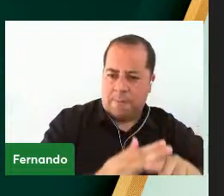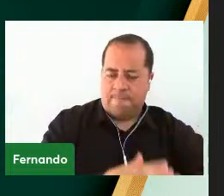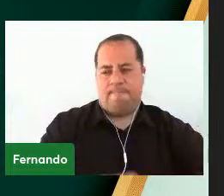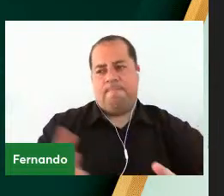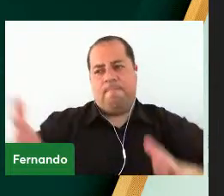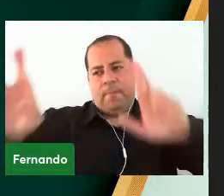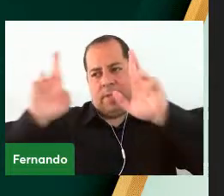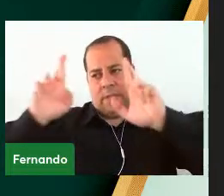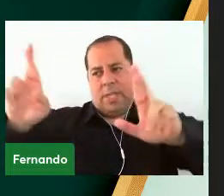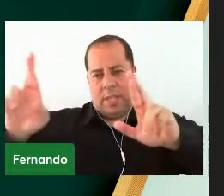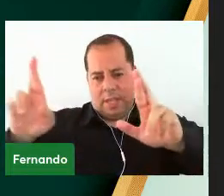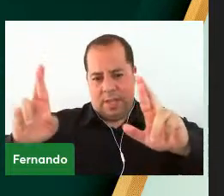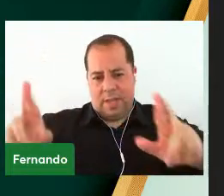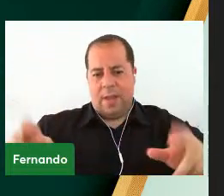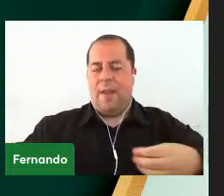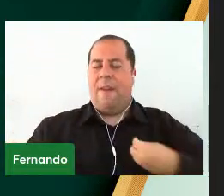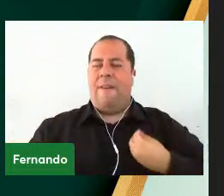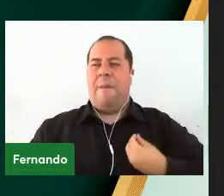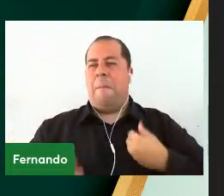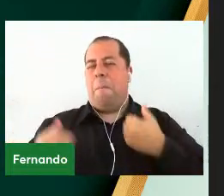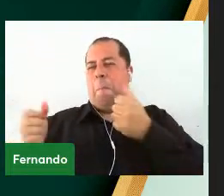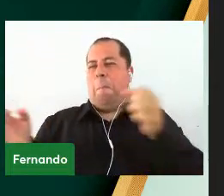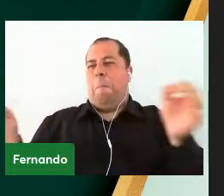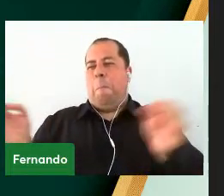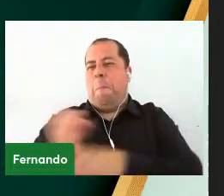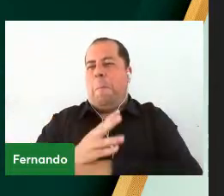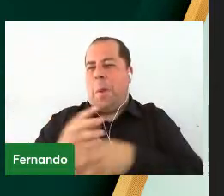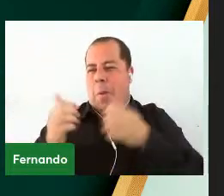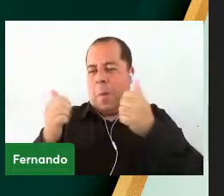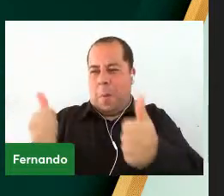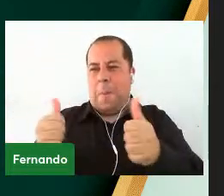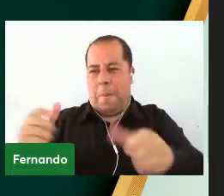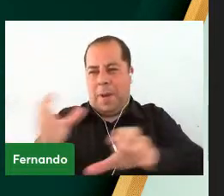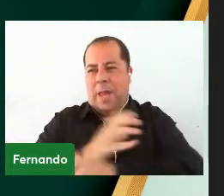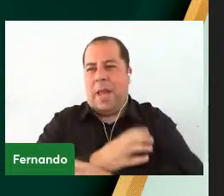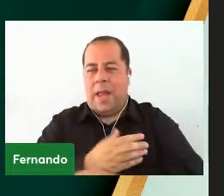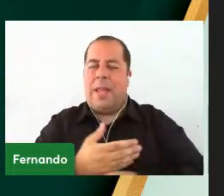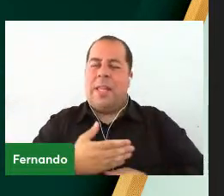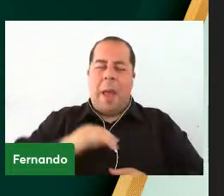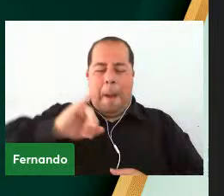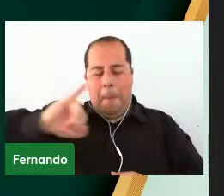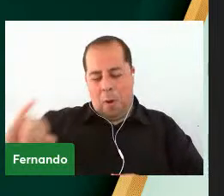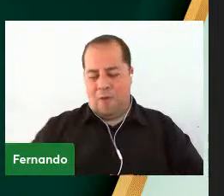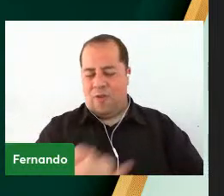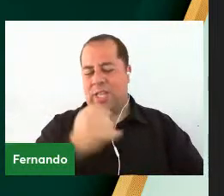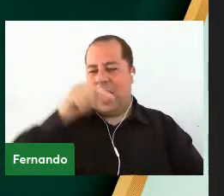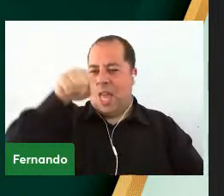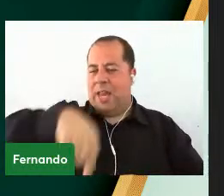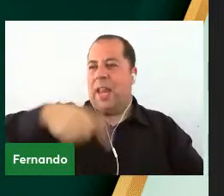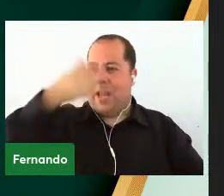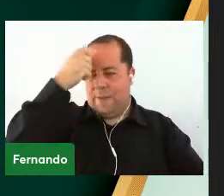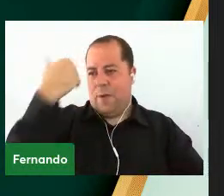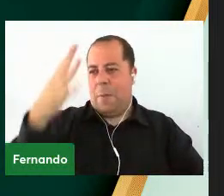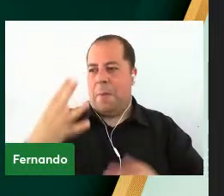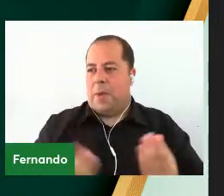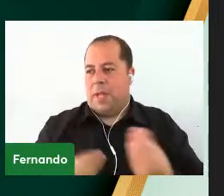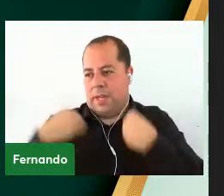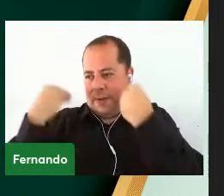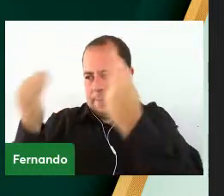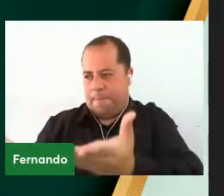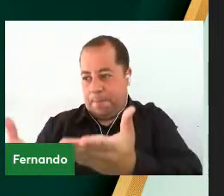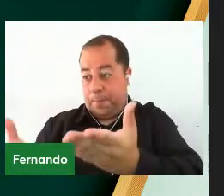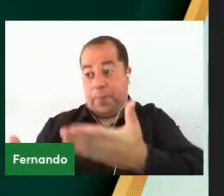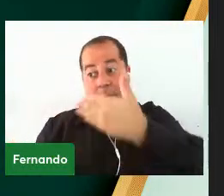que tenham vivido plenamente o ambiente universitário, que tenham desfrutado de tudo que a Unipampa lhes ofereceu. Daqui